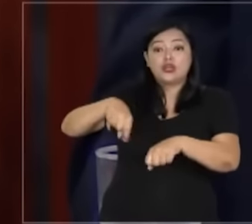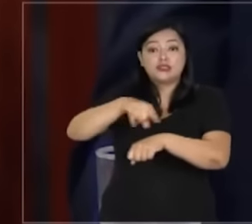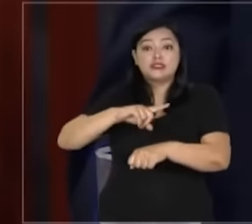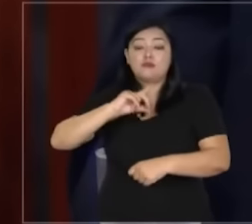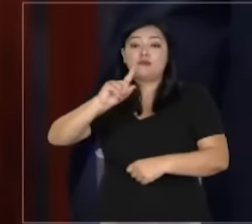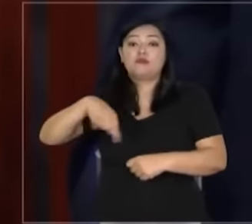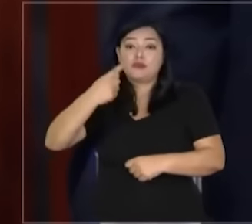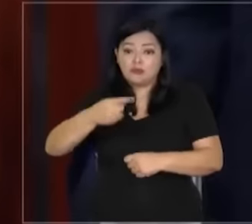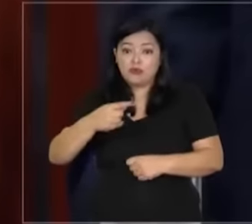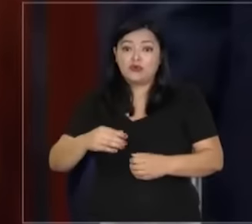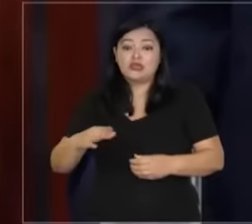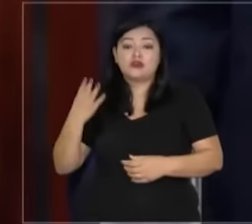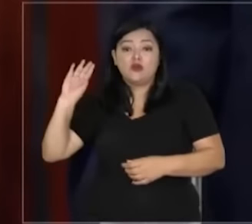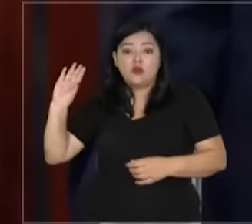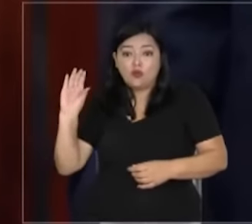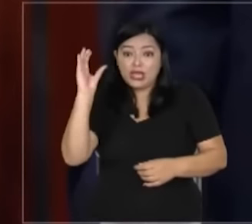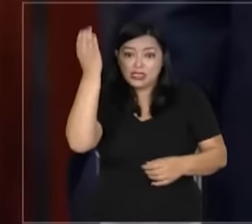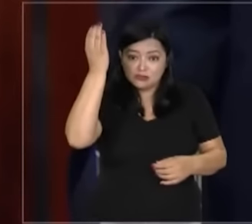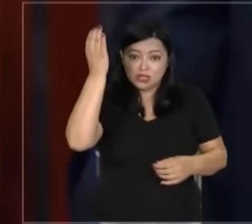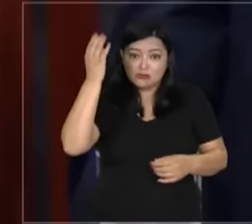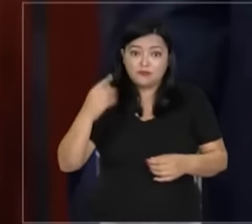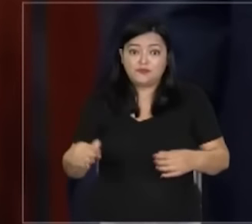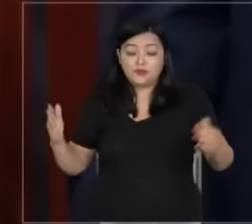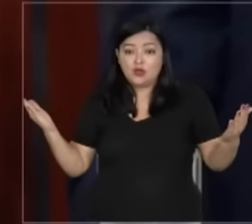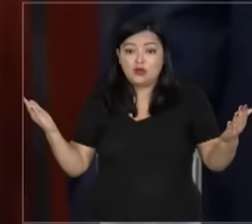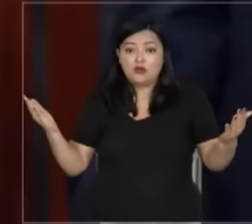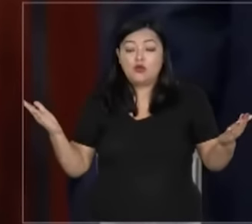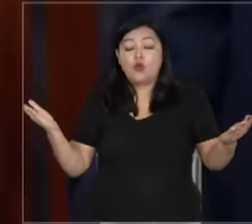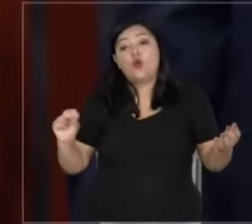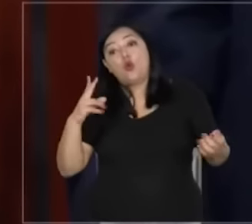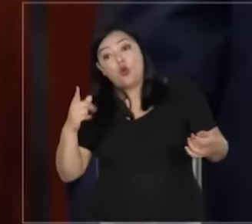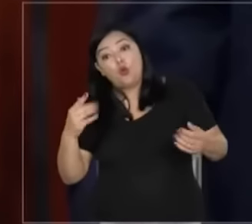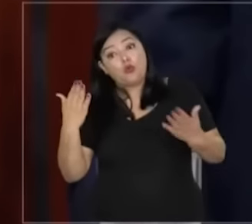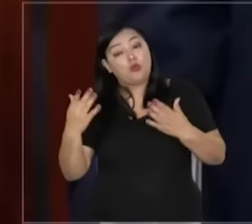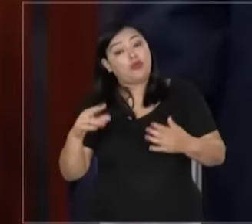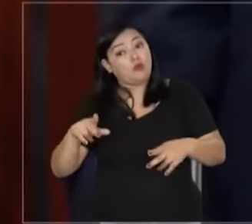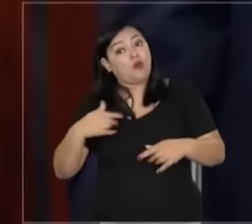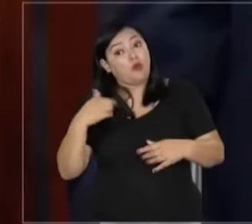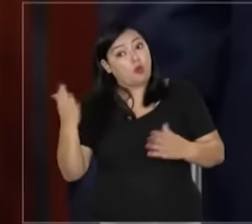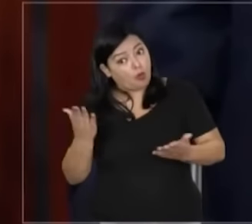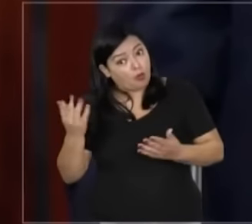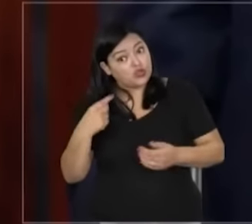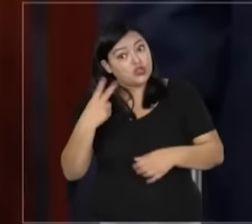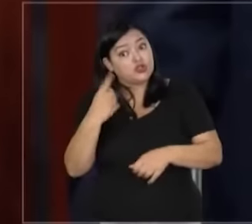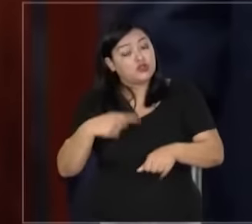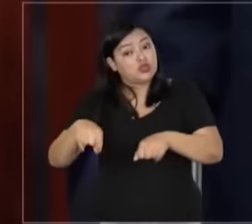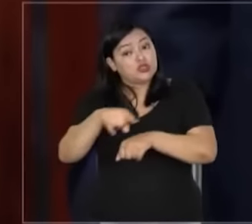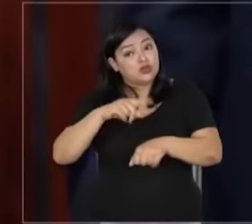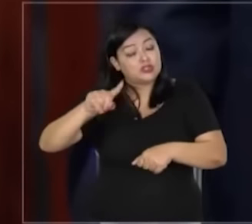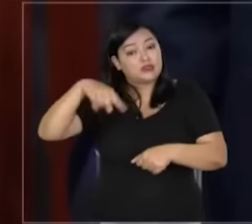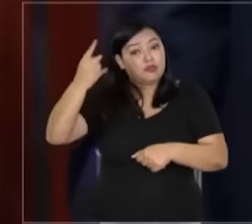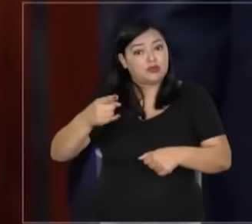dar o resultado das eleições, ou como hoje, 2 horas e 15 minutos depois, dar o resultado que a Justiça Eleitoral não